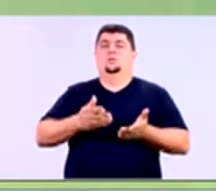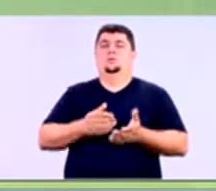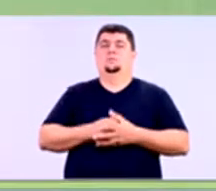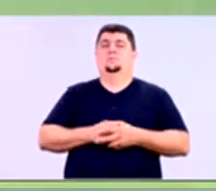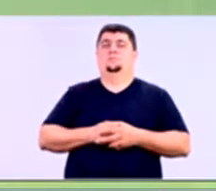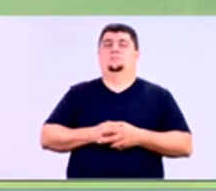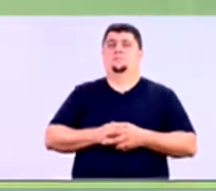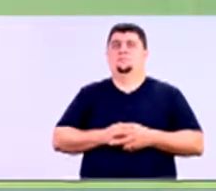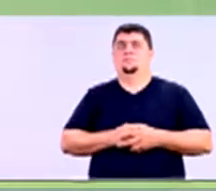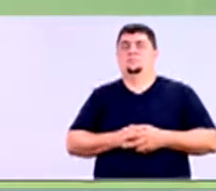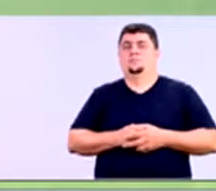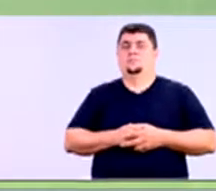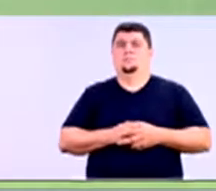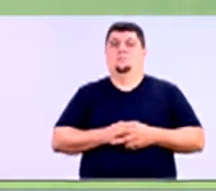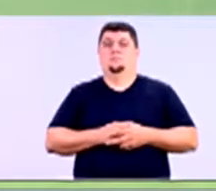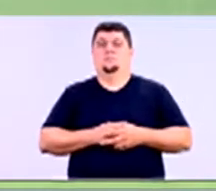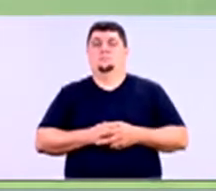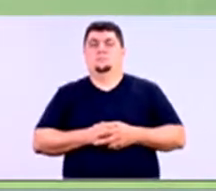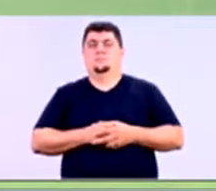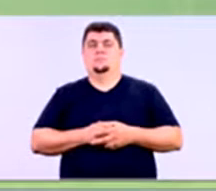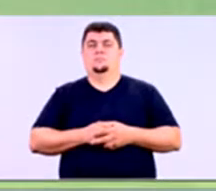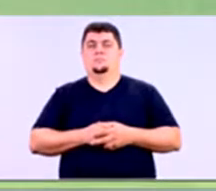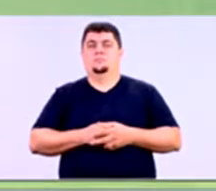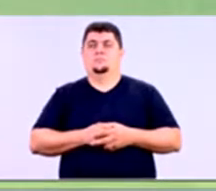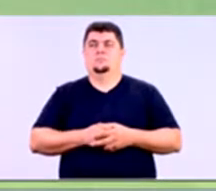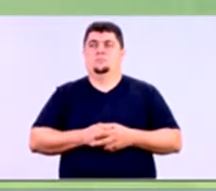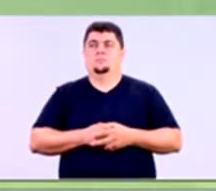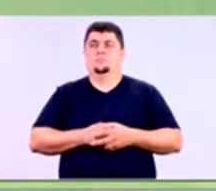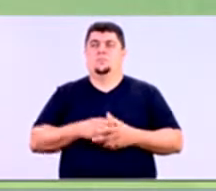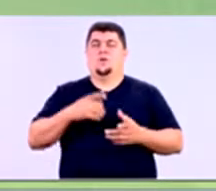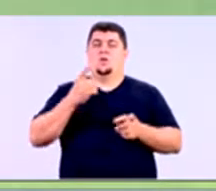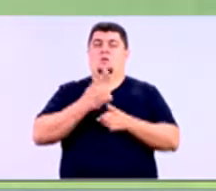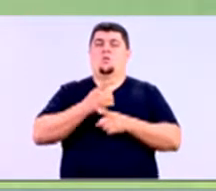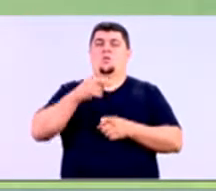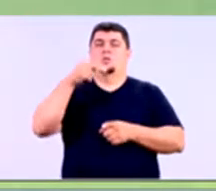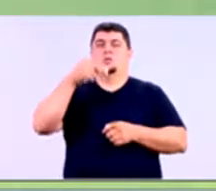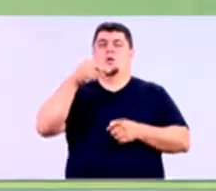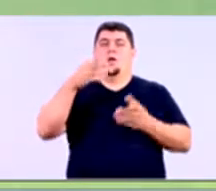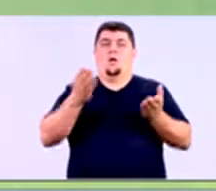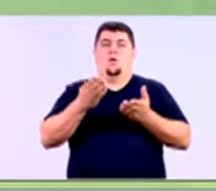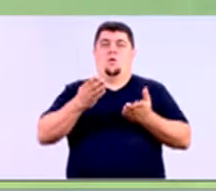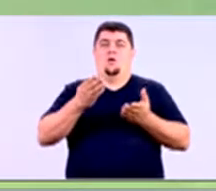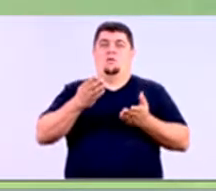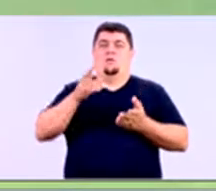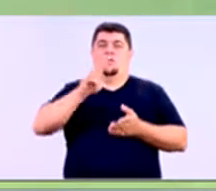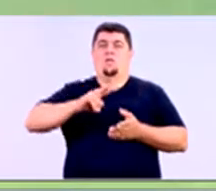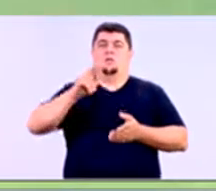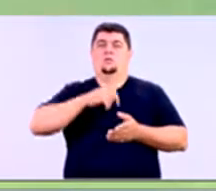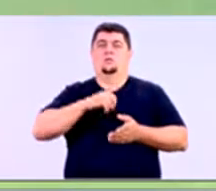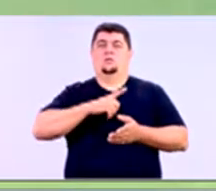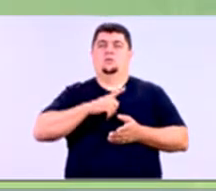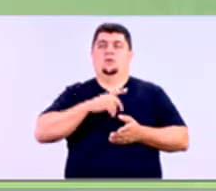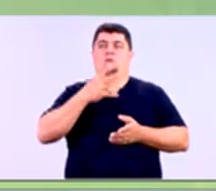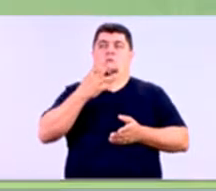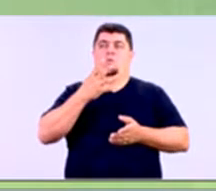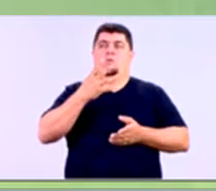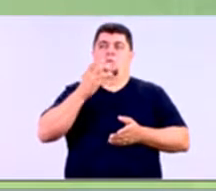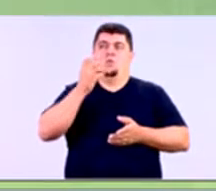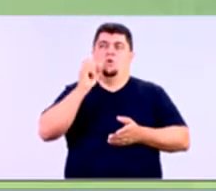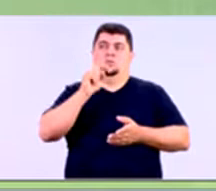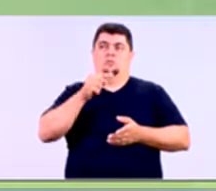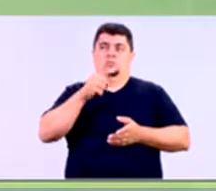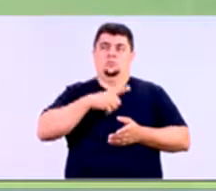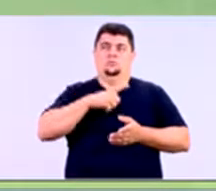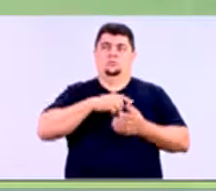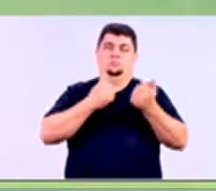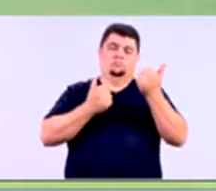receber. Então, para achar esse valor presente, eu vou ter os 4.000, faço